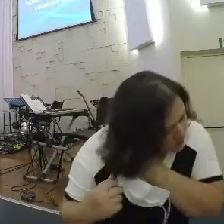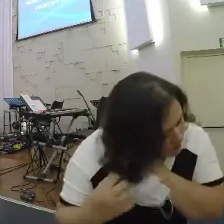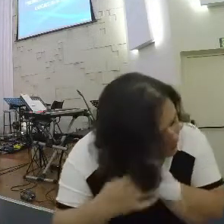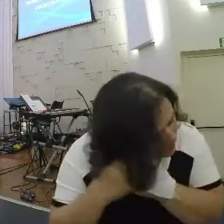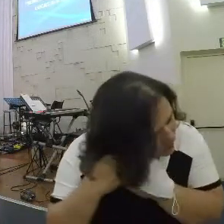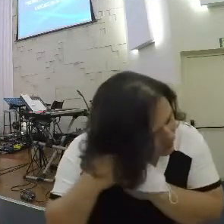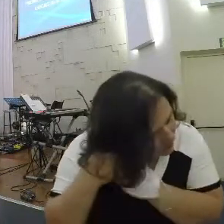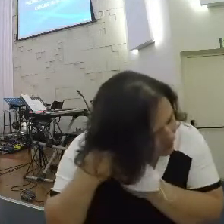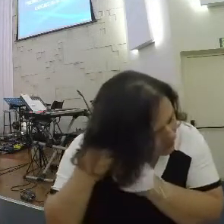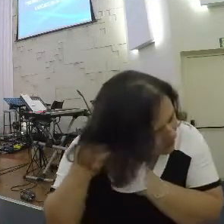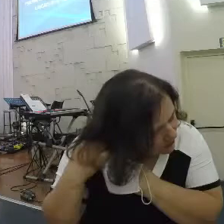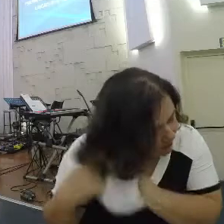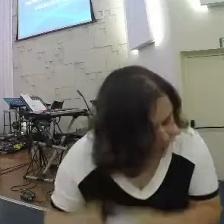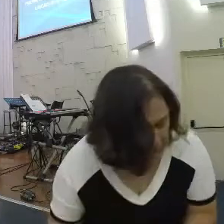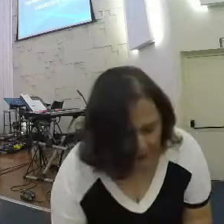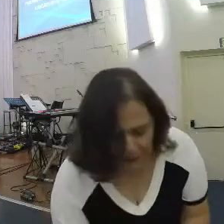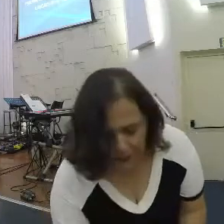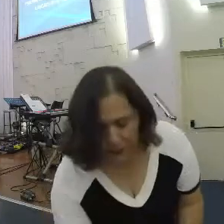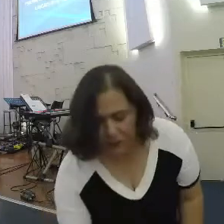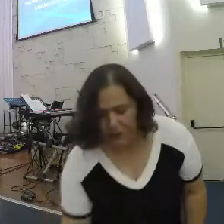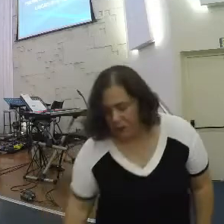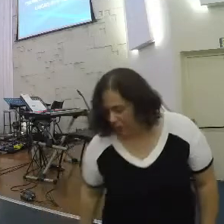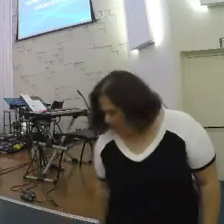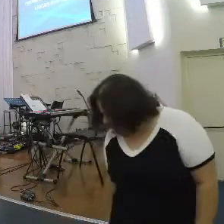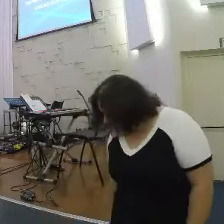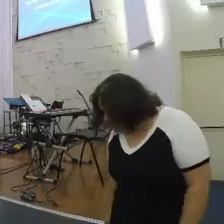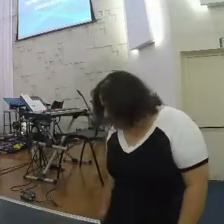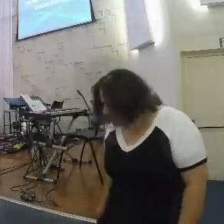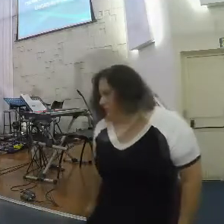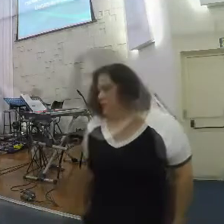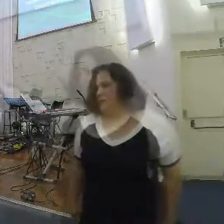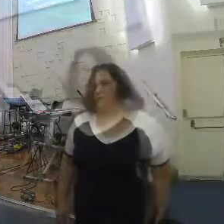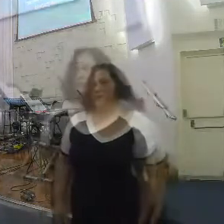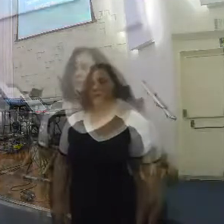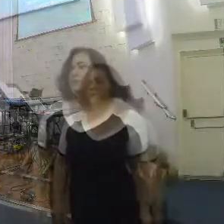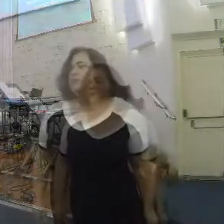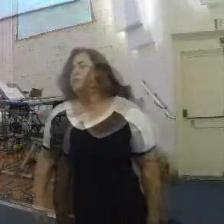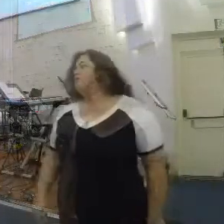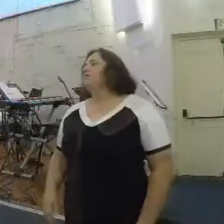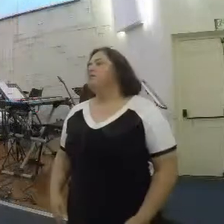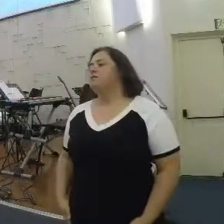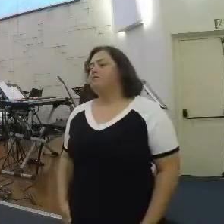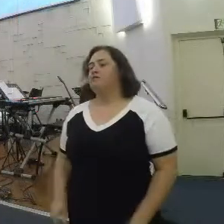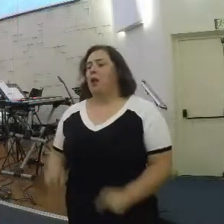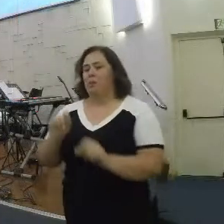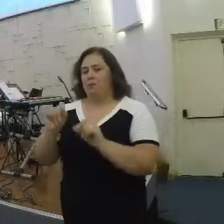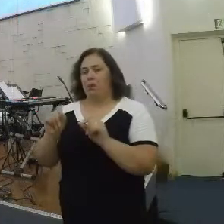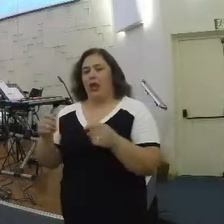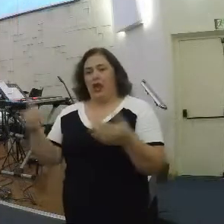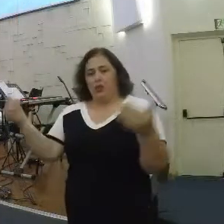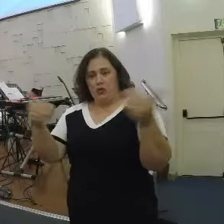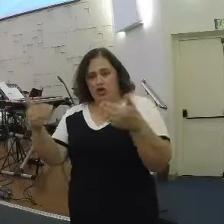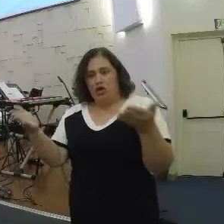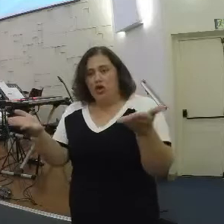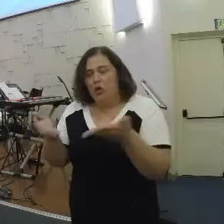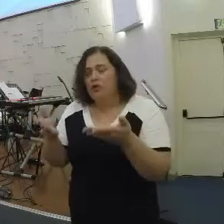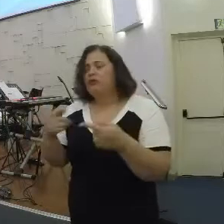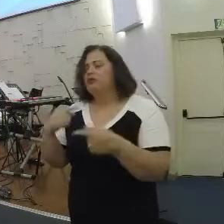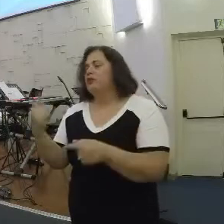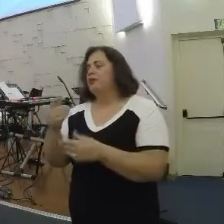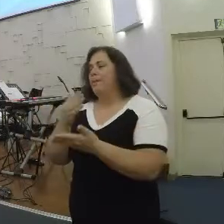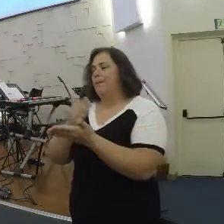Quem está chegando entre nós nesse momento, inclusive na transmissão, a partir de hoje, saibam,